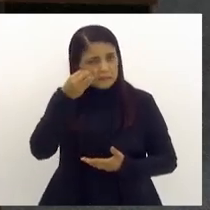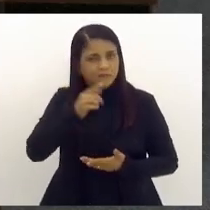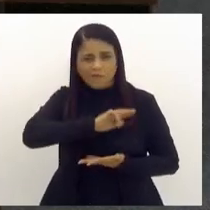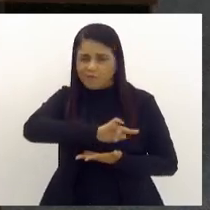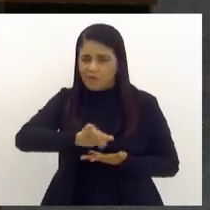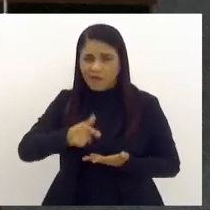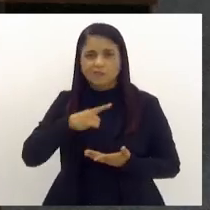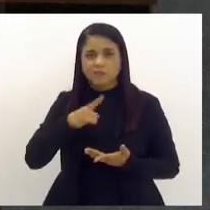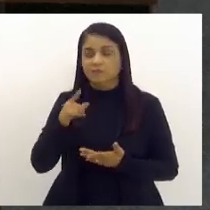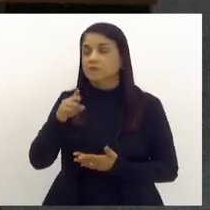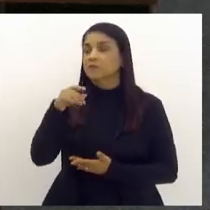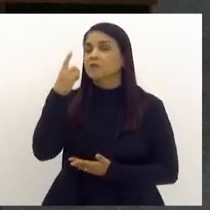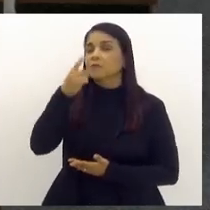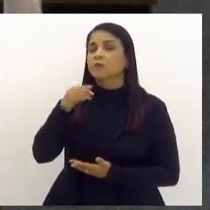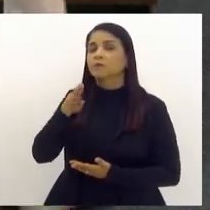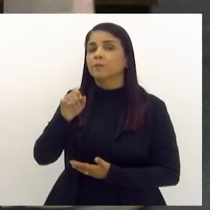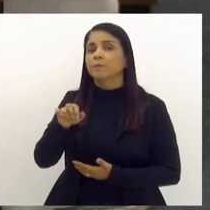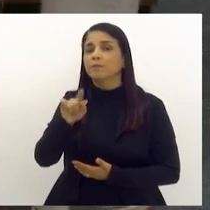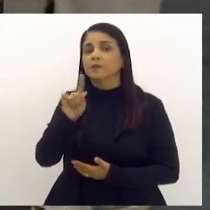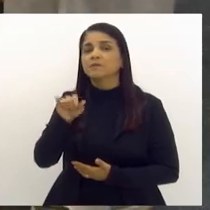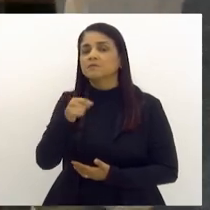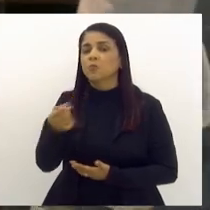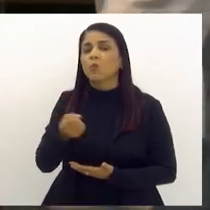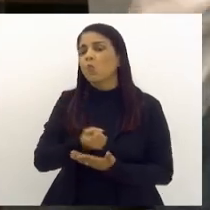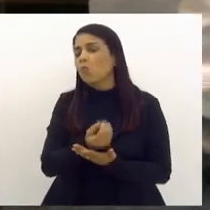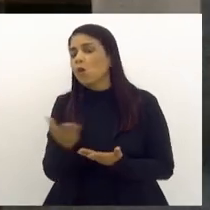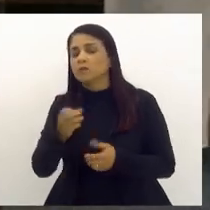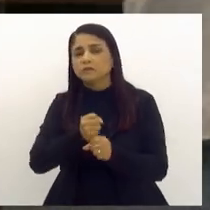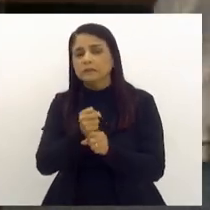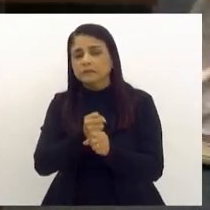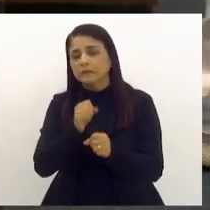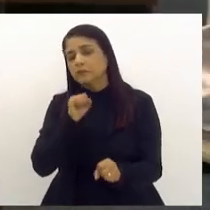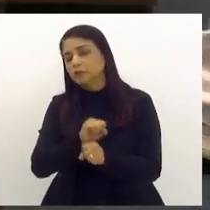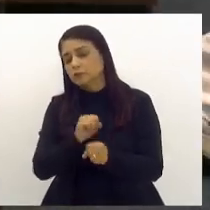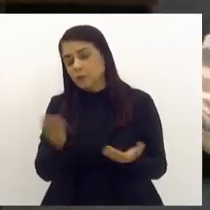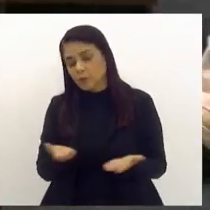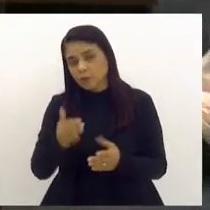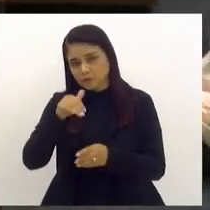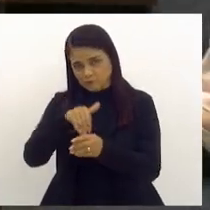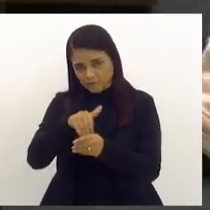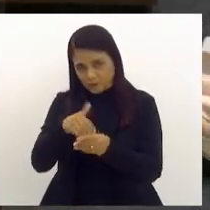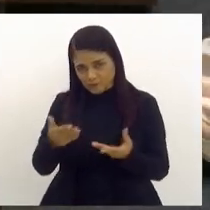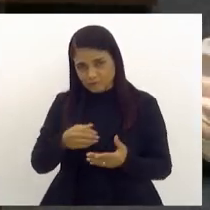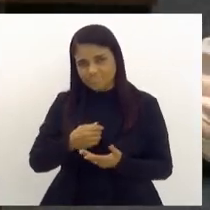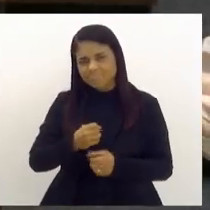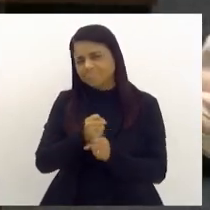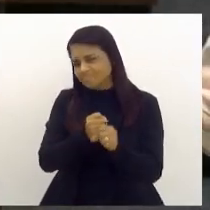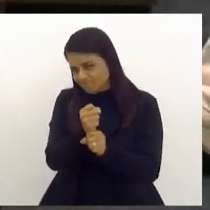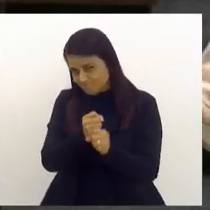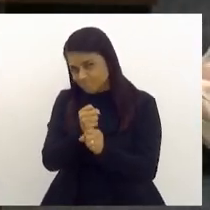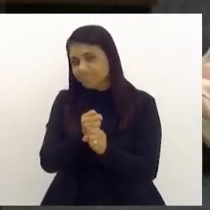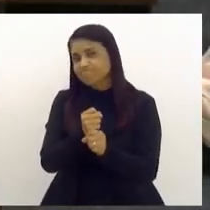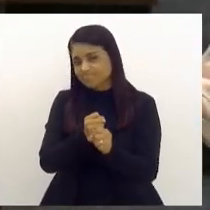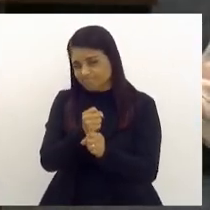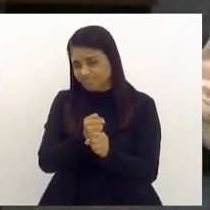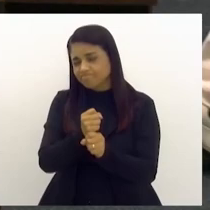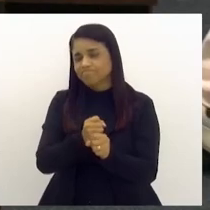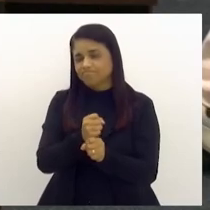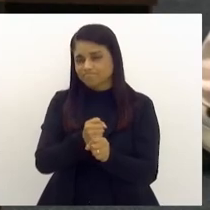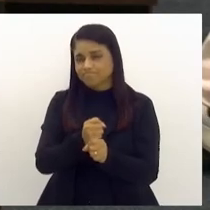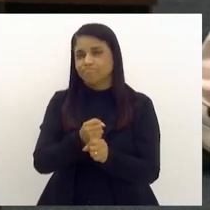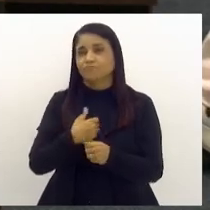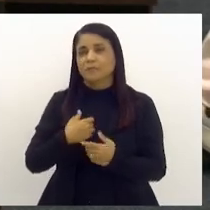Brazão. Quantos anos, deputado Brazão? Você esperou por isso? Muitos. E cada vez era... A